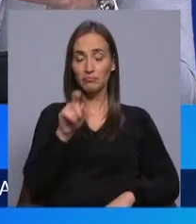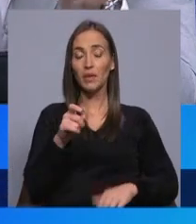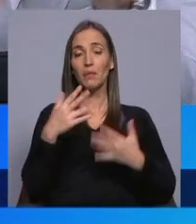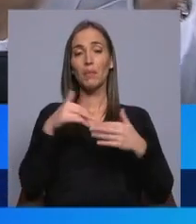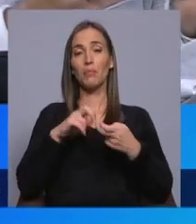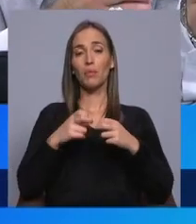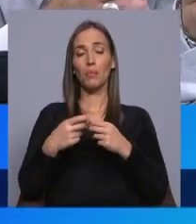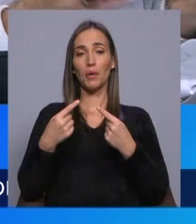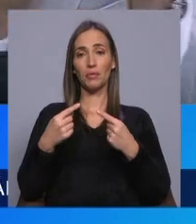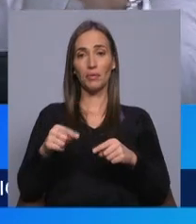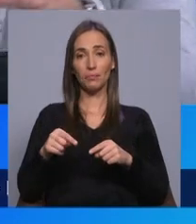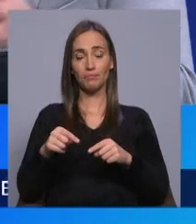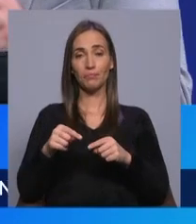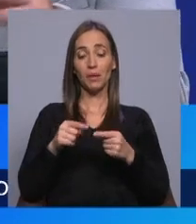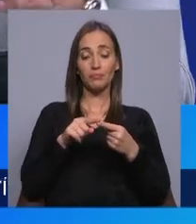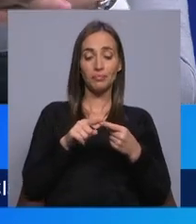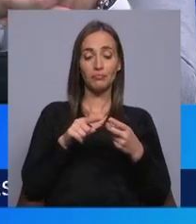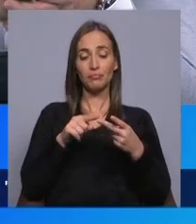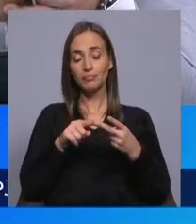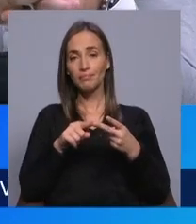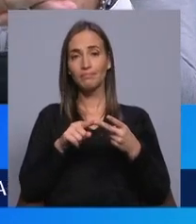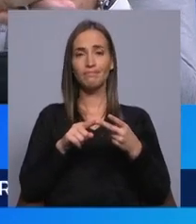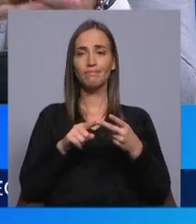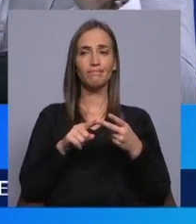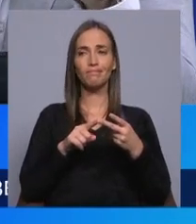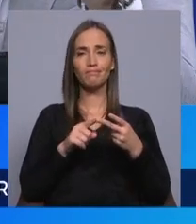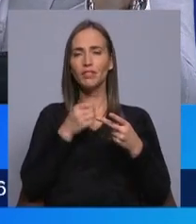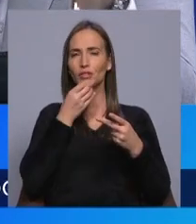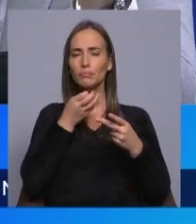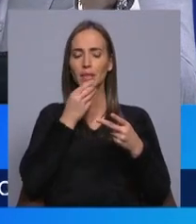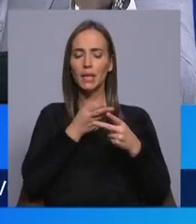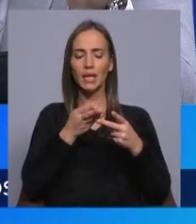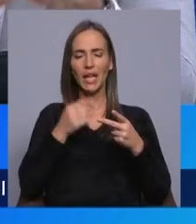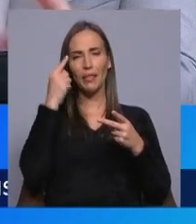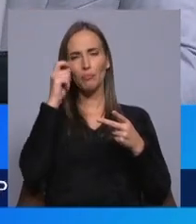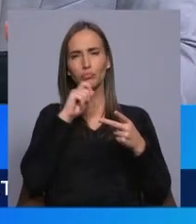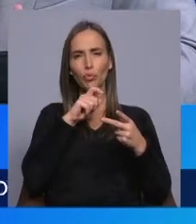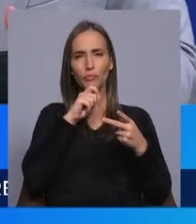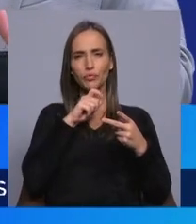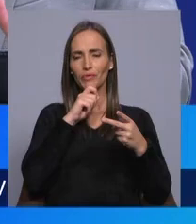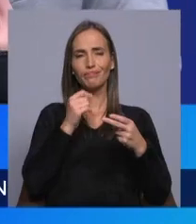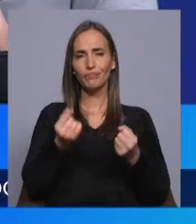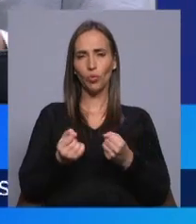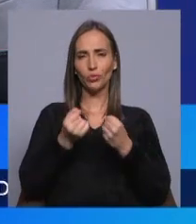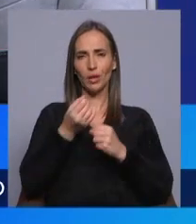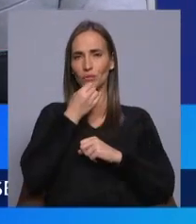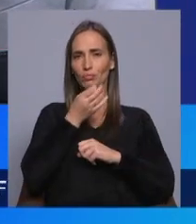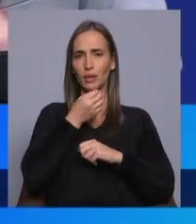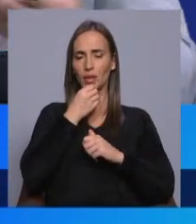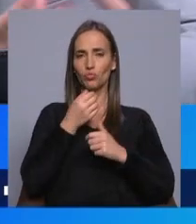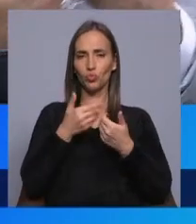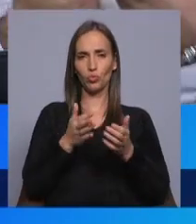é, nenhuma explicação nem a outra estes mecanismos não conseguem explicar por